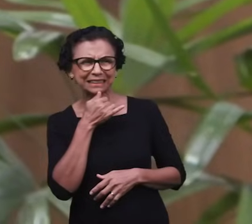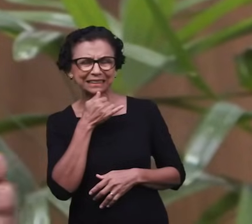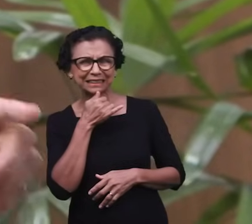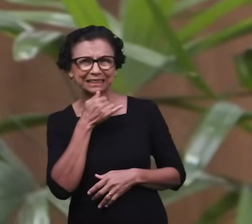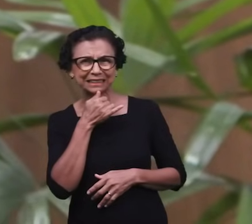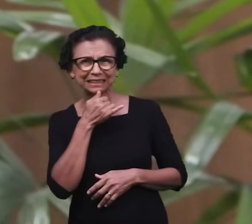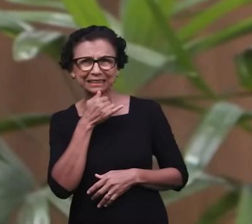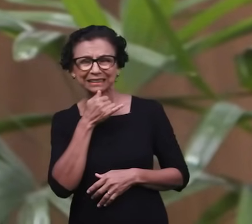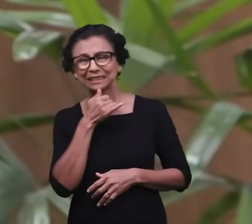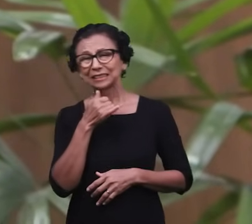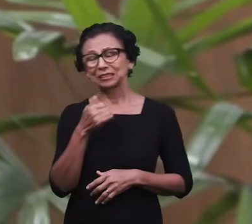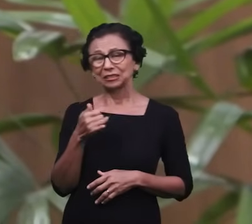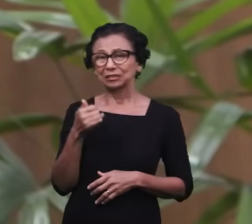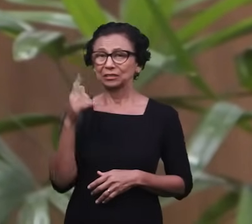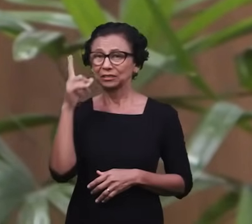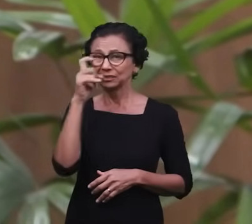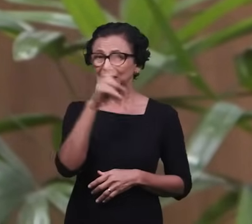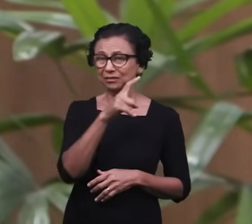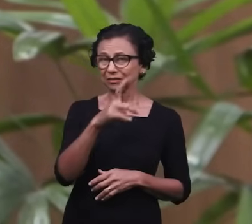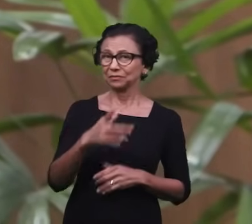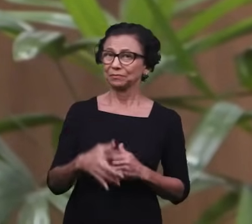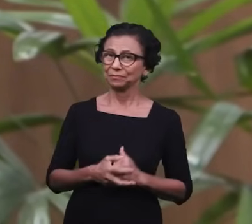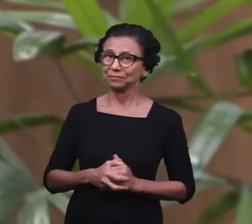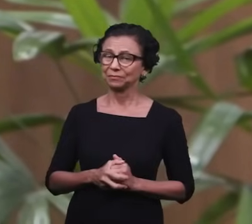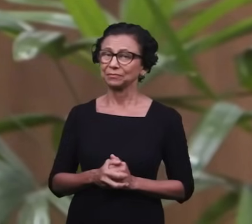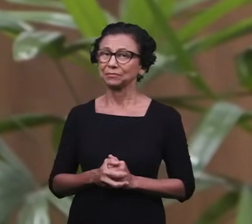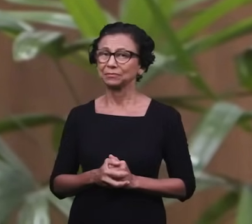meio misterioso, isso compromete a interação social.